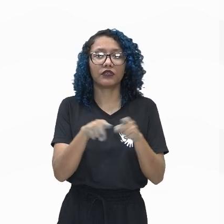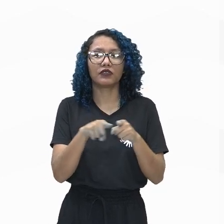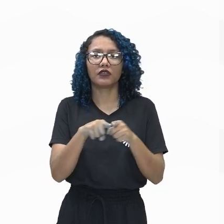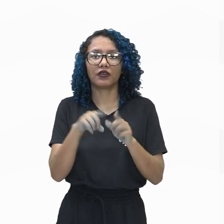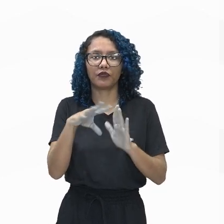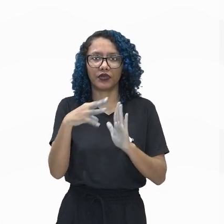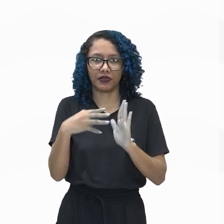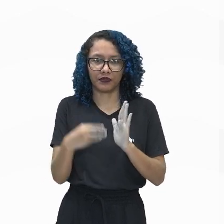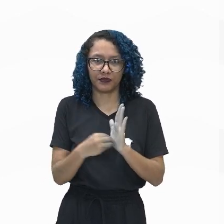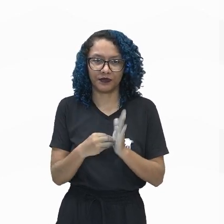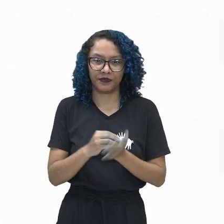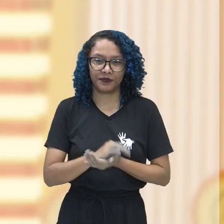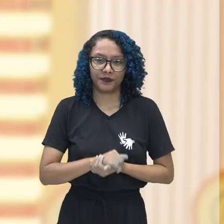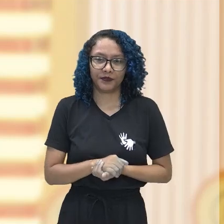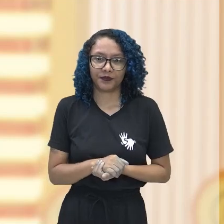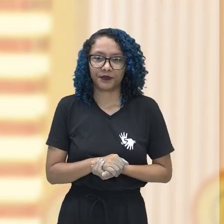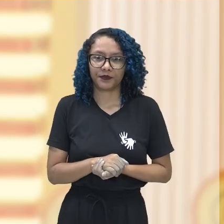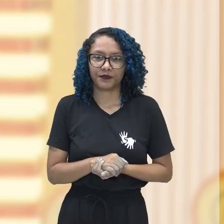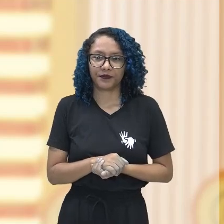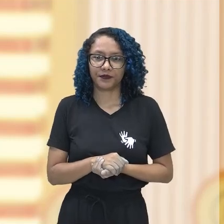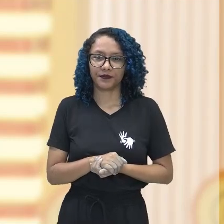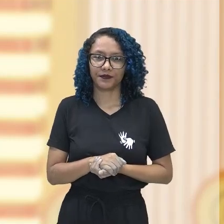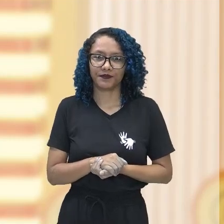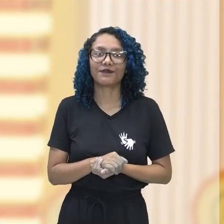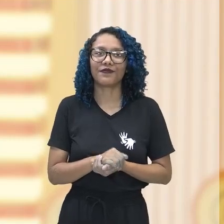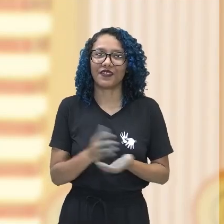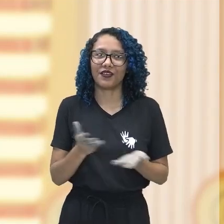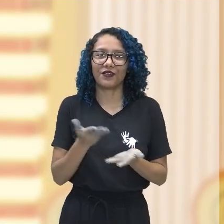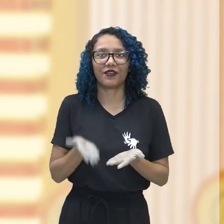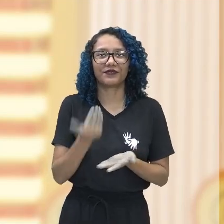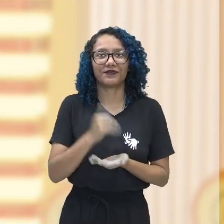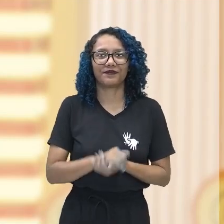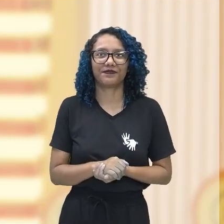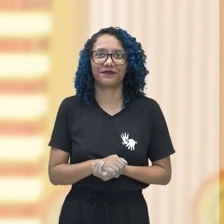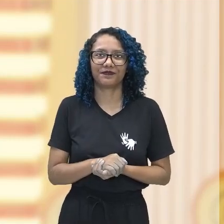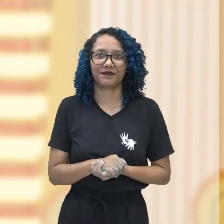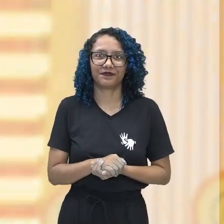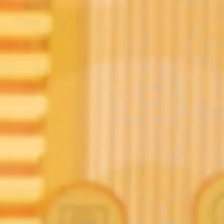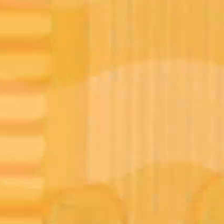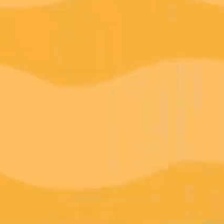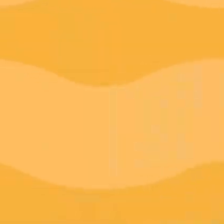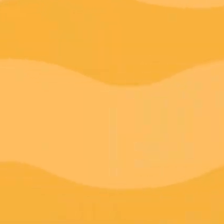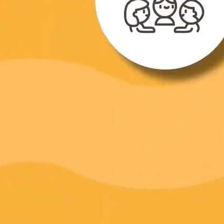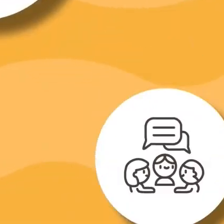sustentável e a Amazônia. E vamos para a nossa aula.